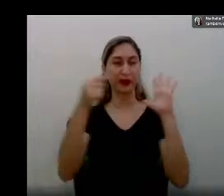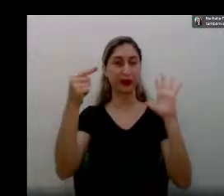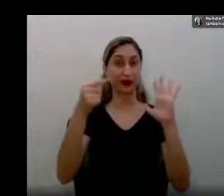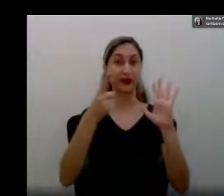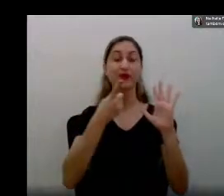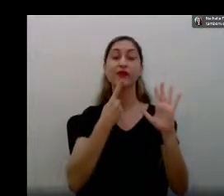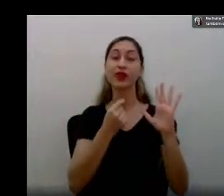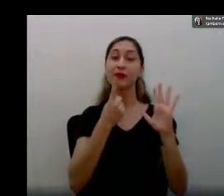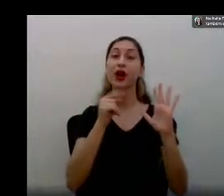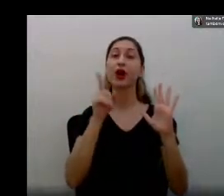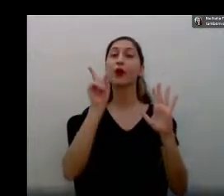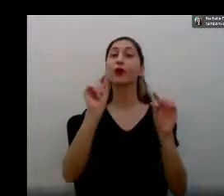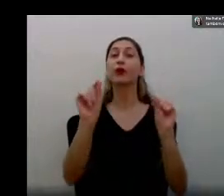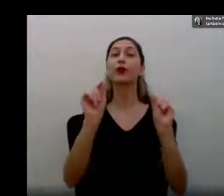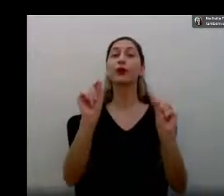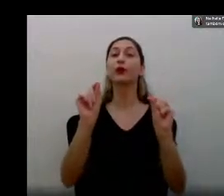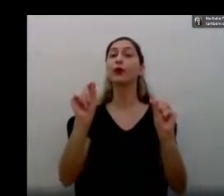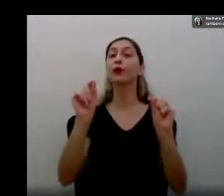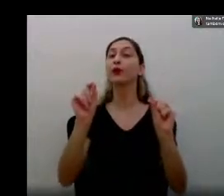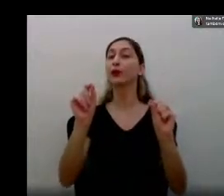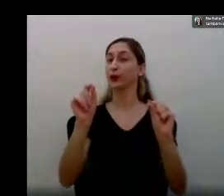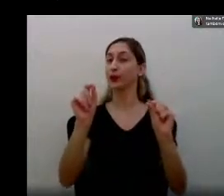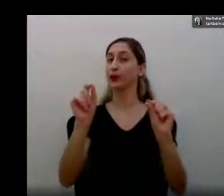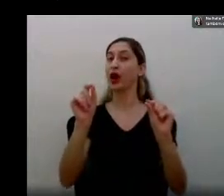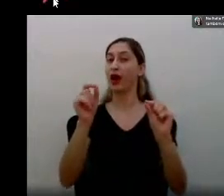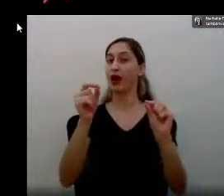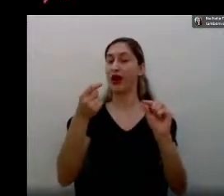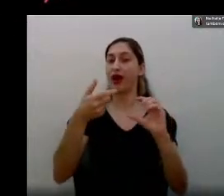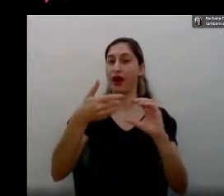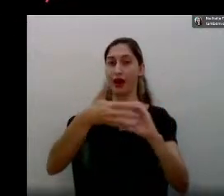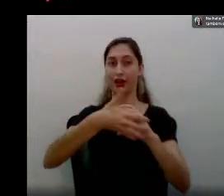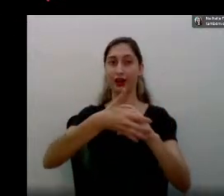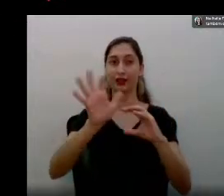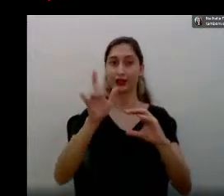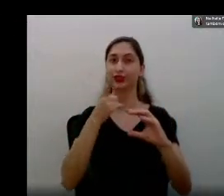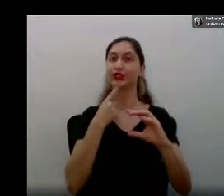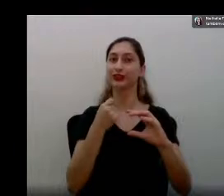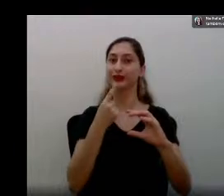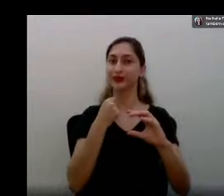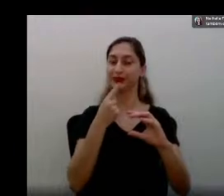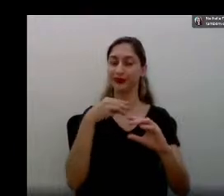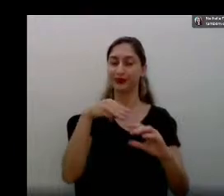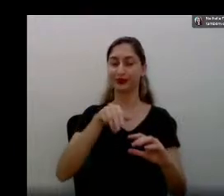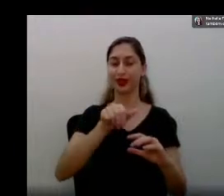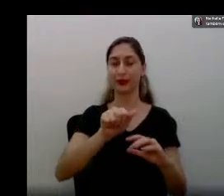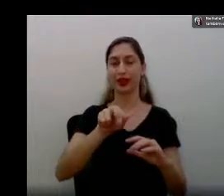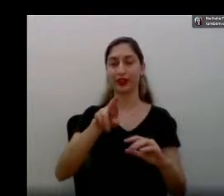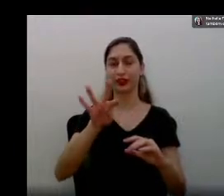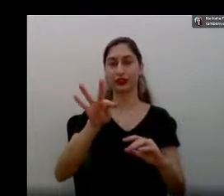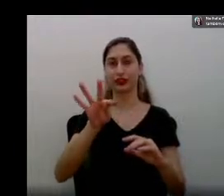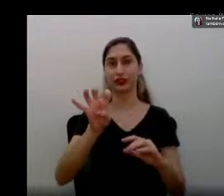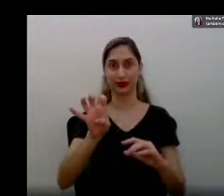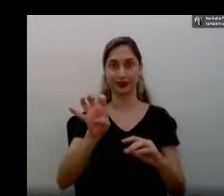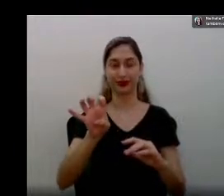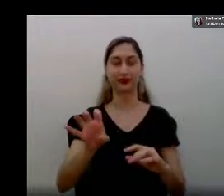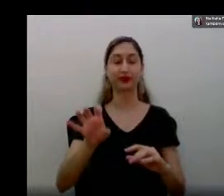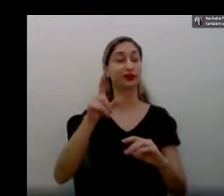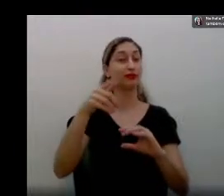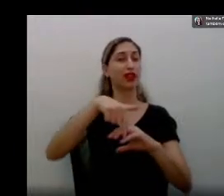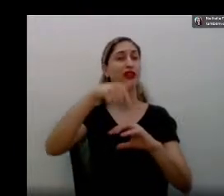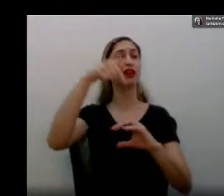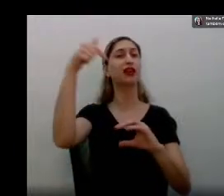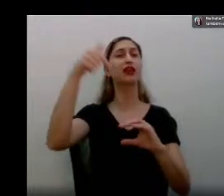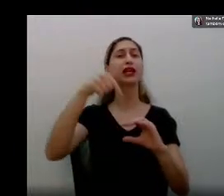Marte né nosso planeta vermelho ela tem aqui fobus e demos né só as duas luas de Marte tá Marte